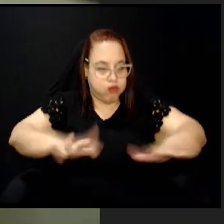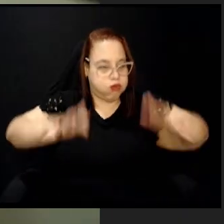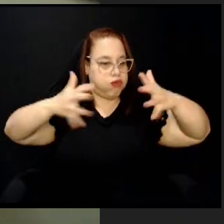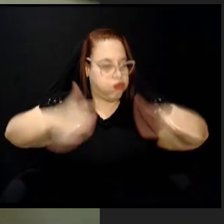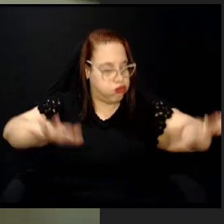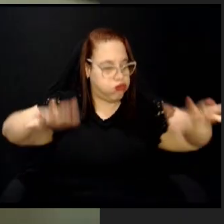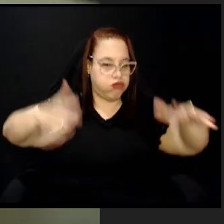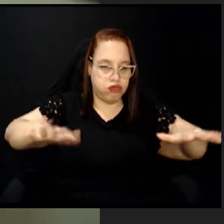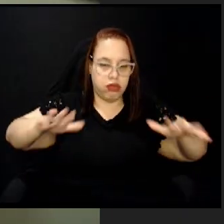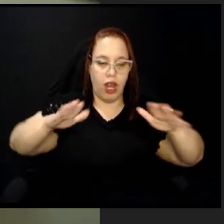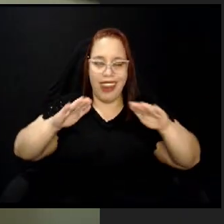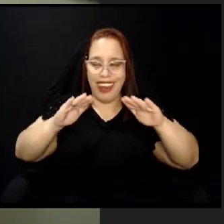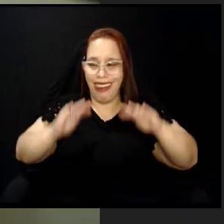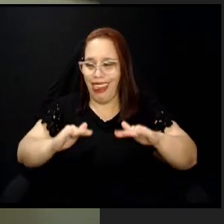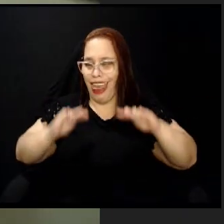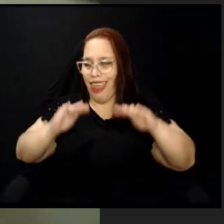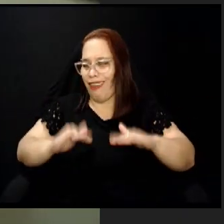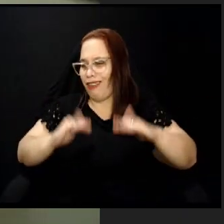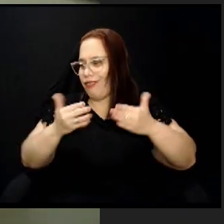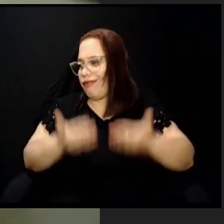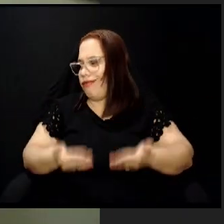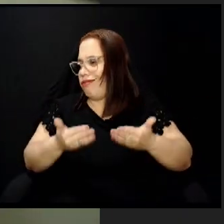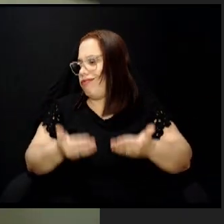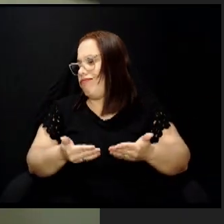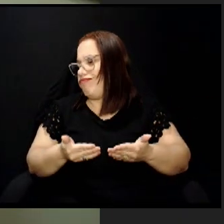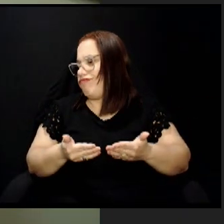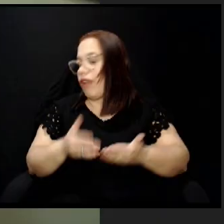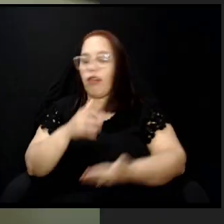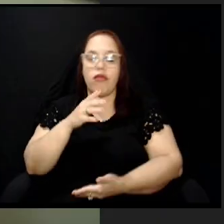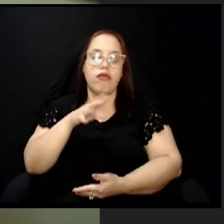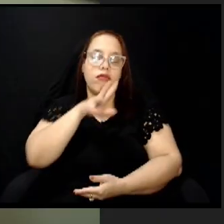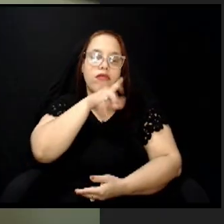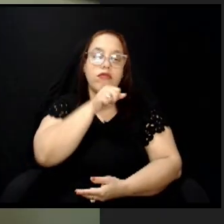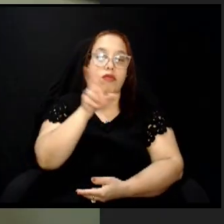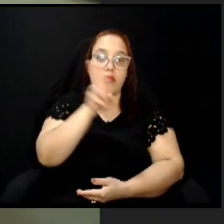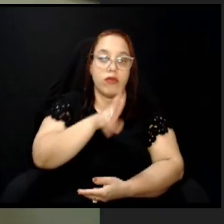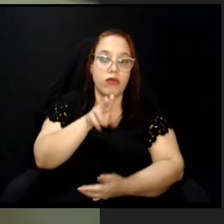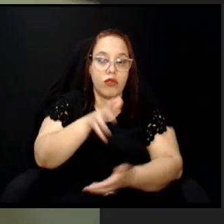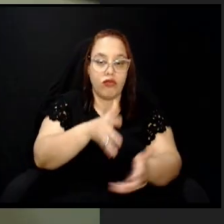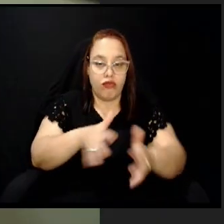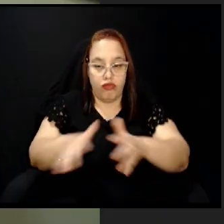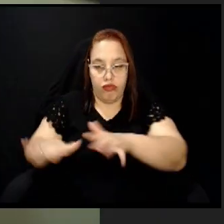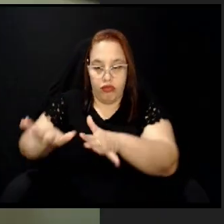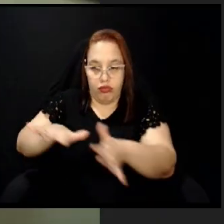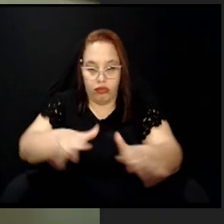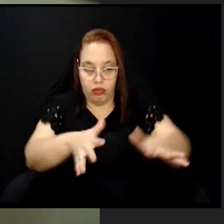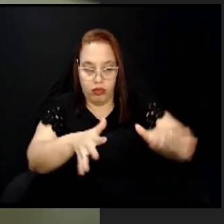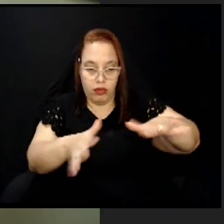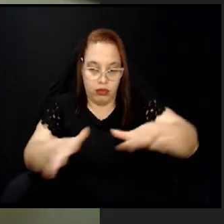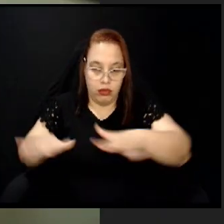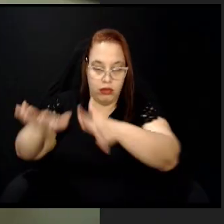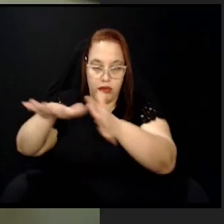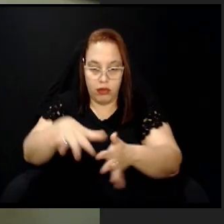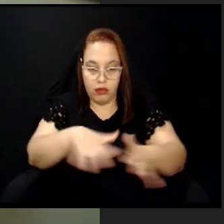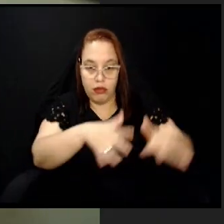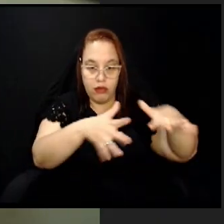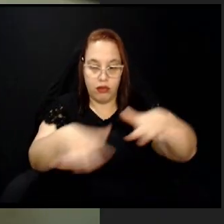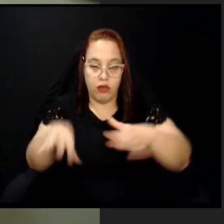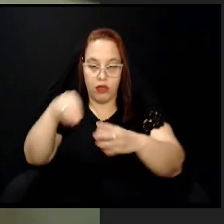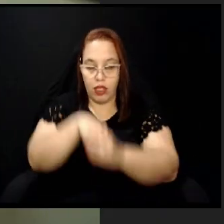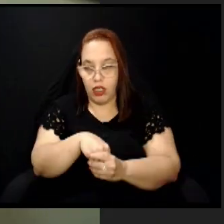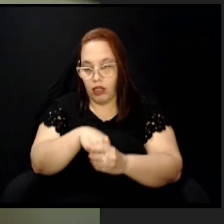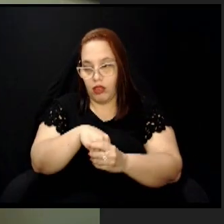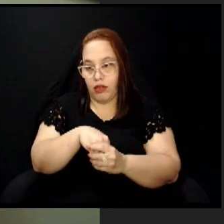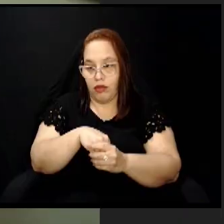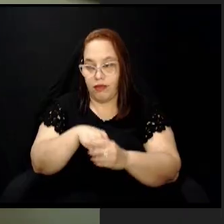alteração, mesmo que leve, porque esses animais eles usam as correntes marítimas como se fossem estradas no oceano.